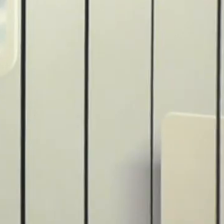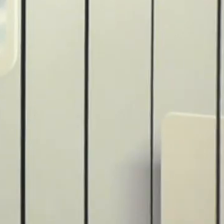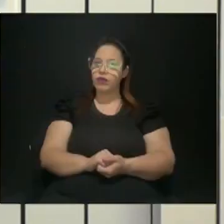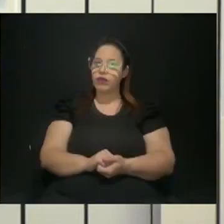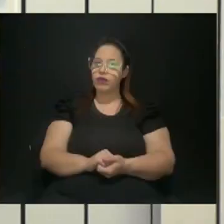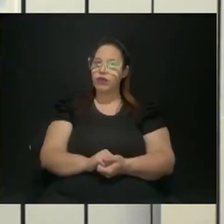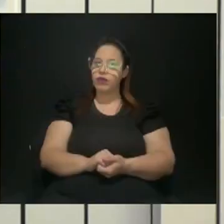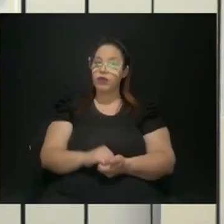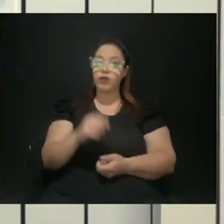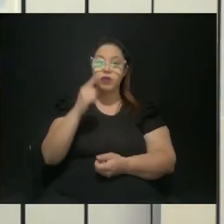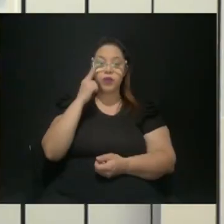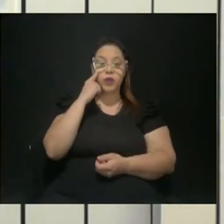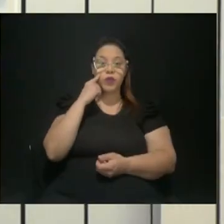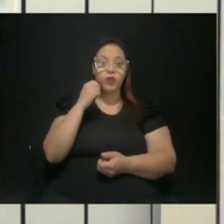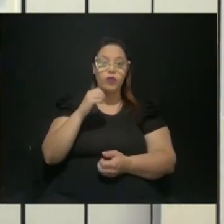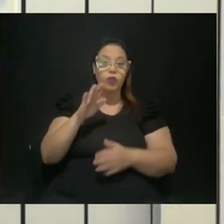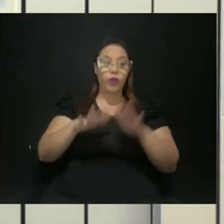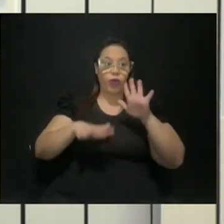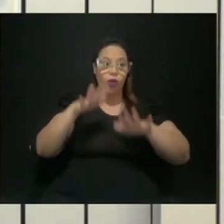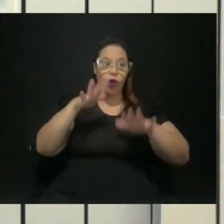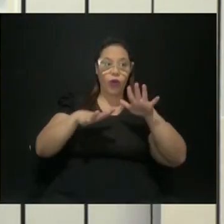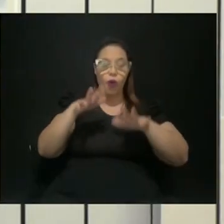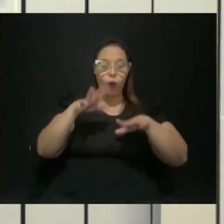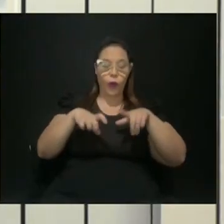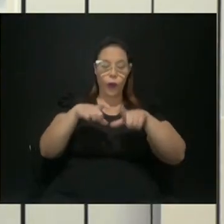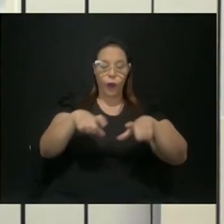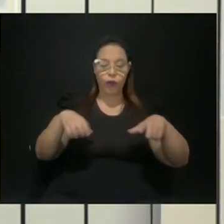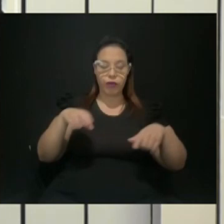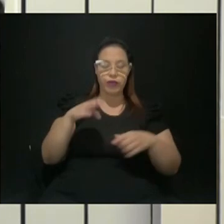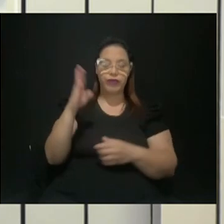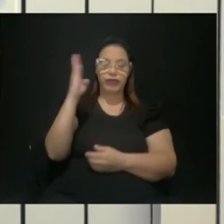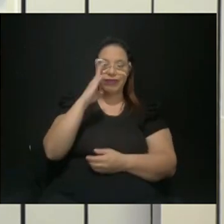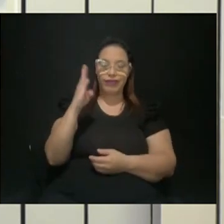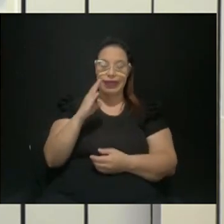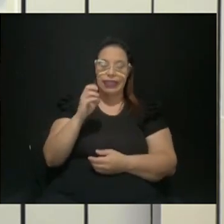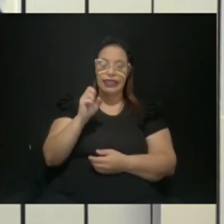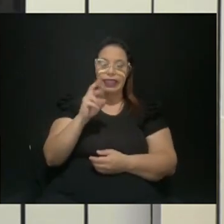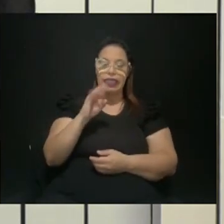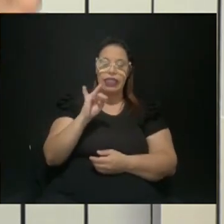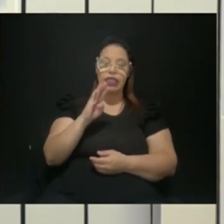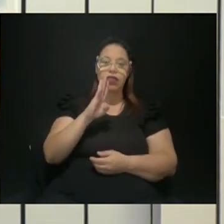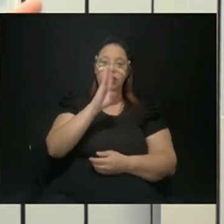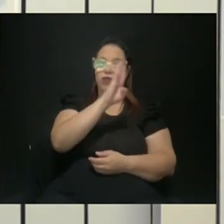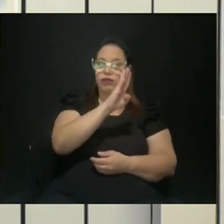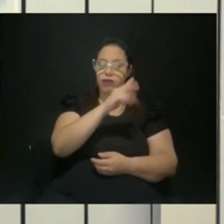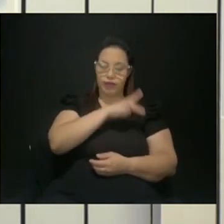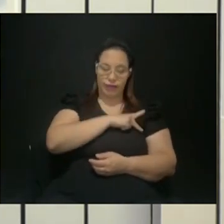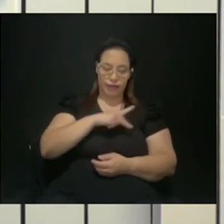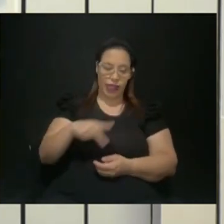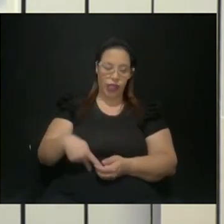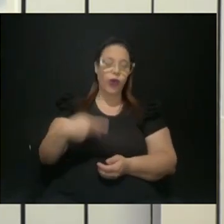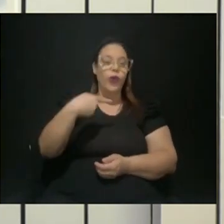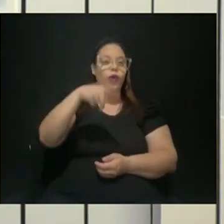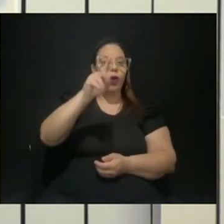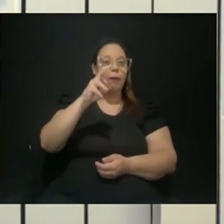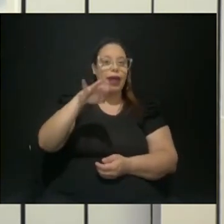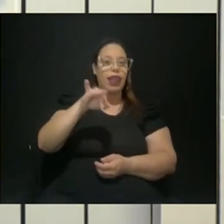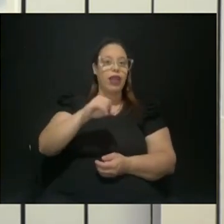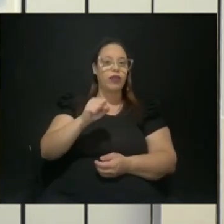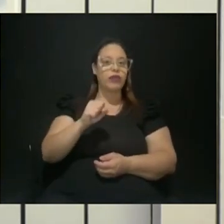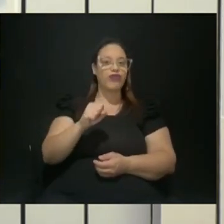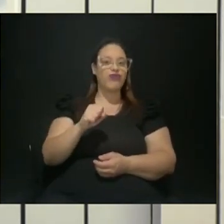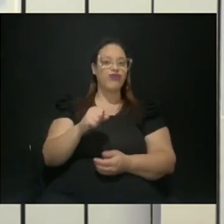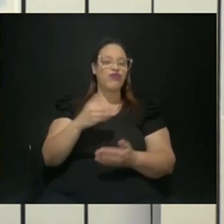Hora de balançar as redes do Campeonato Brasileiro da Série B, porque a Ponte Preta foi a Manaus e saiu com mais